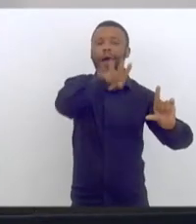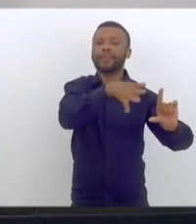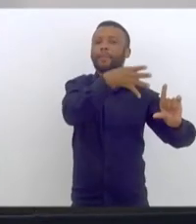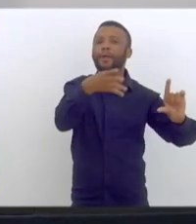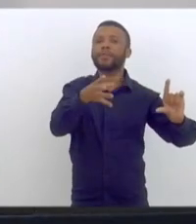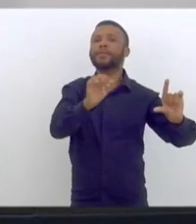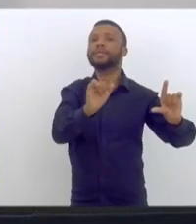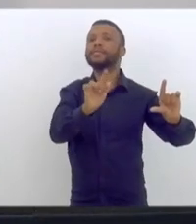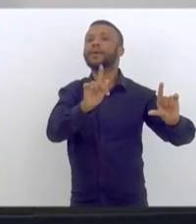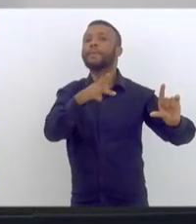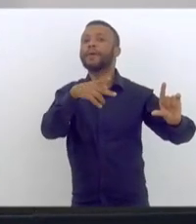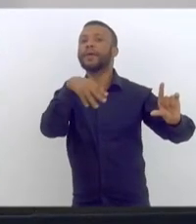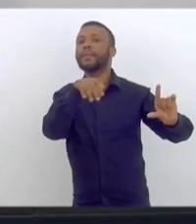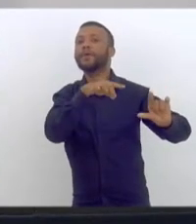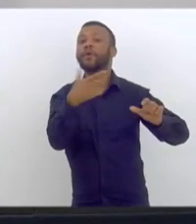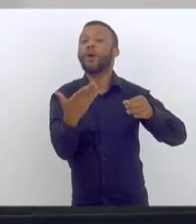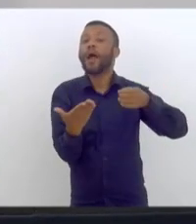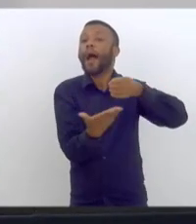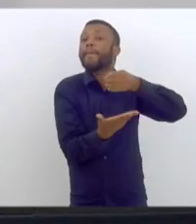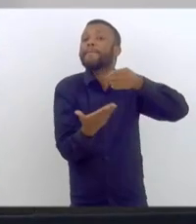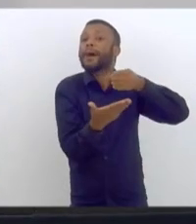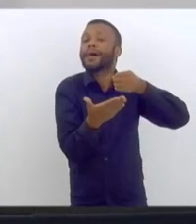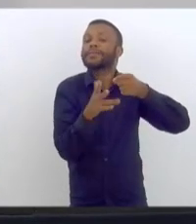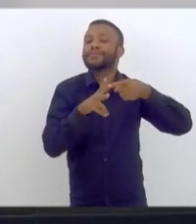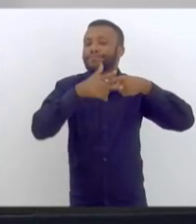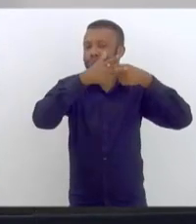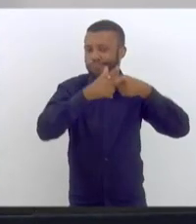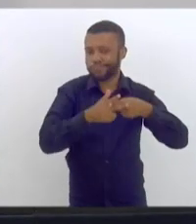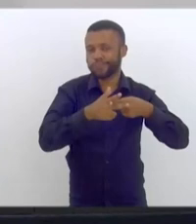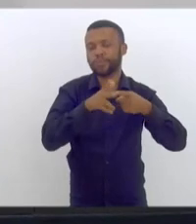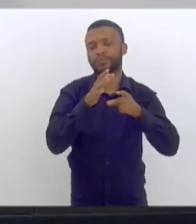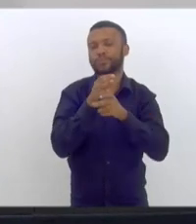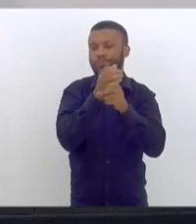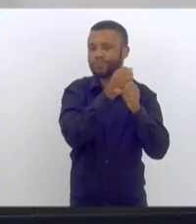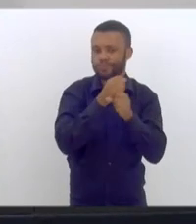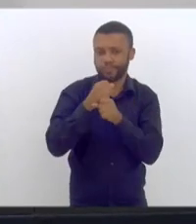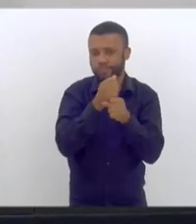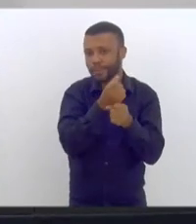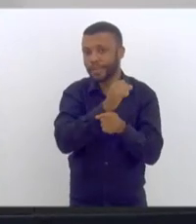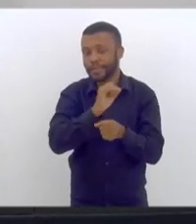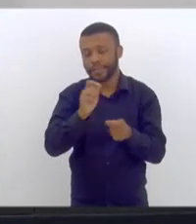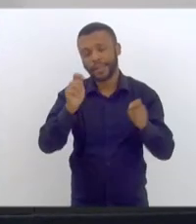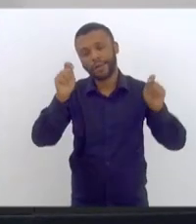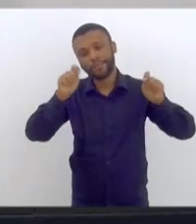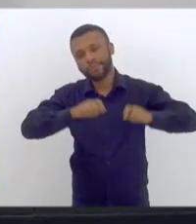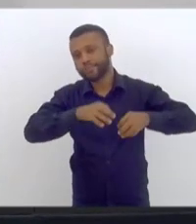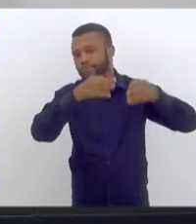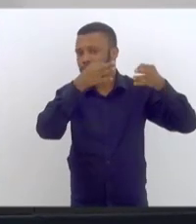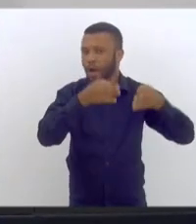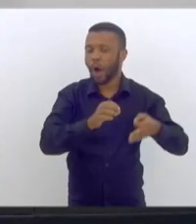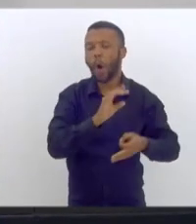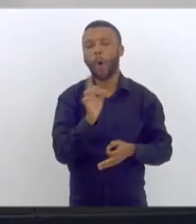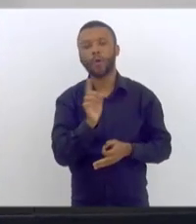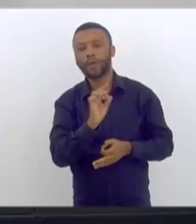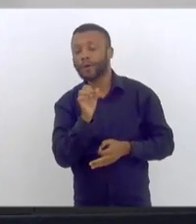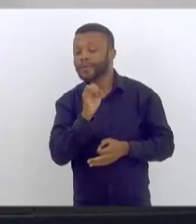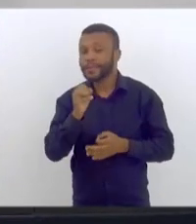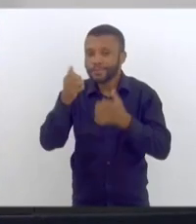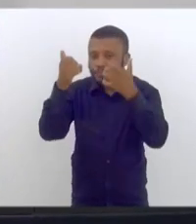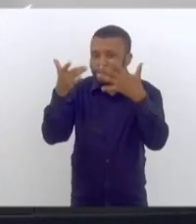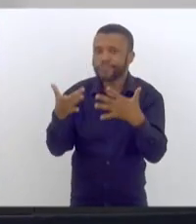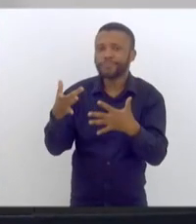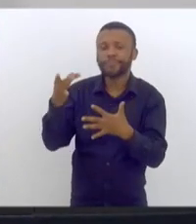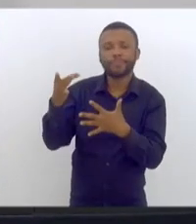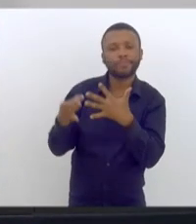Qual é a base de reajuste dele se ele tá efetivo não ser realmente como eu falei aqui